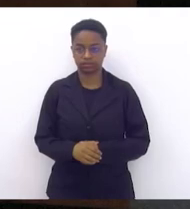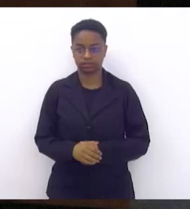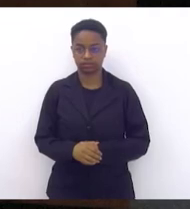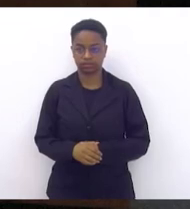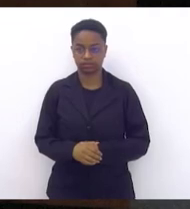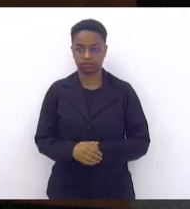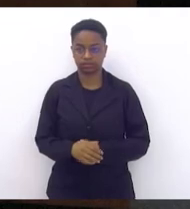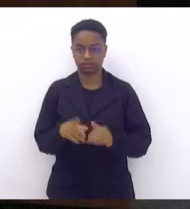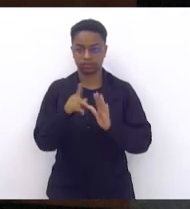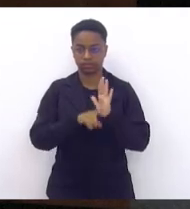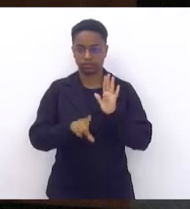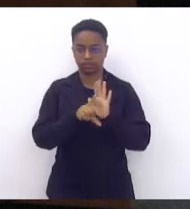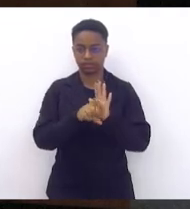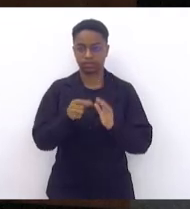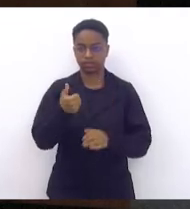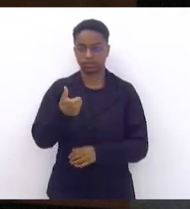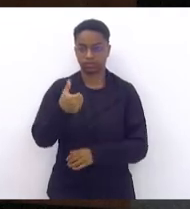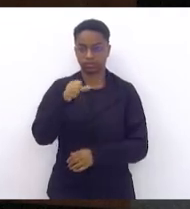PL